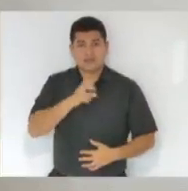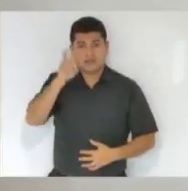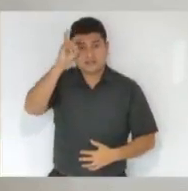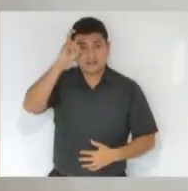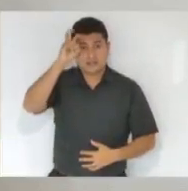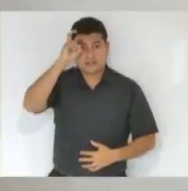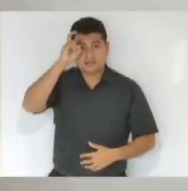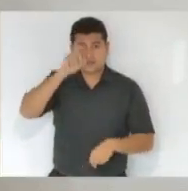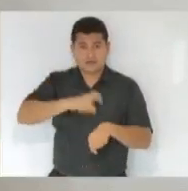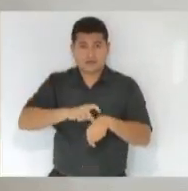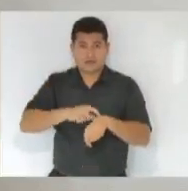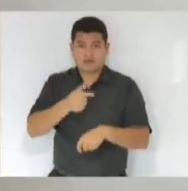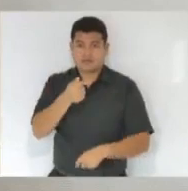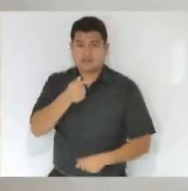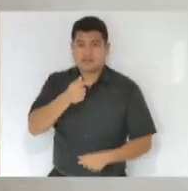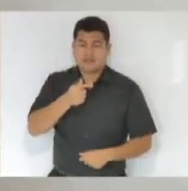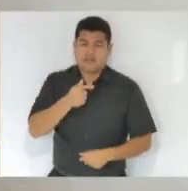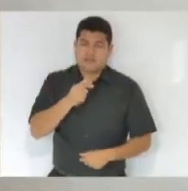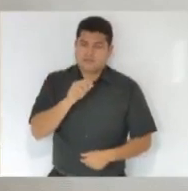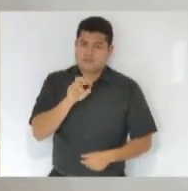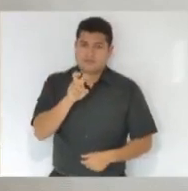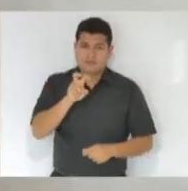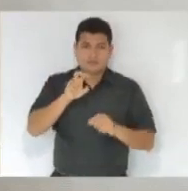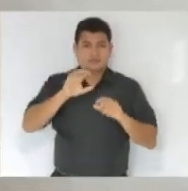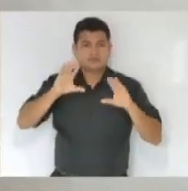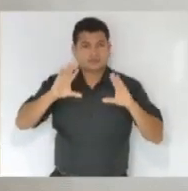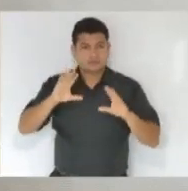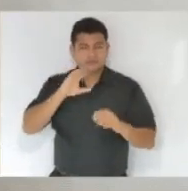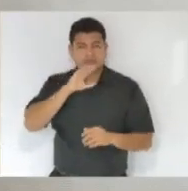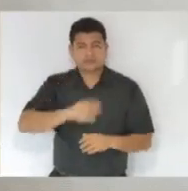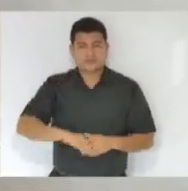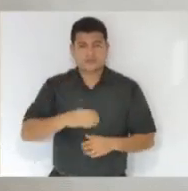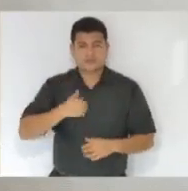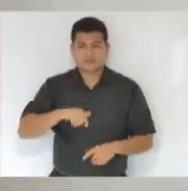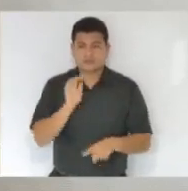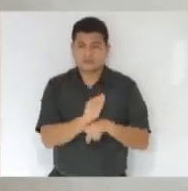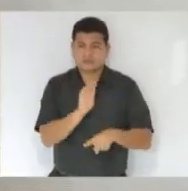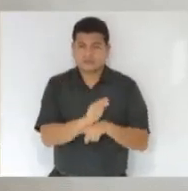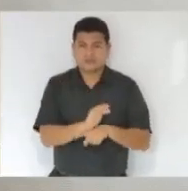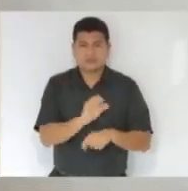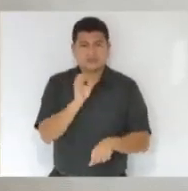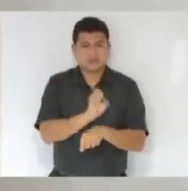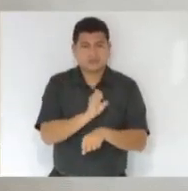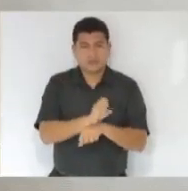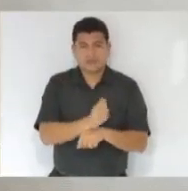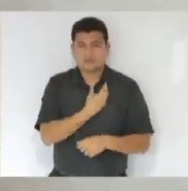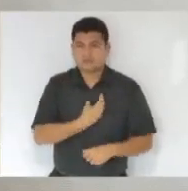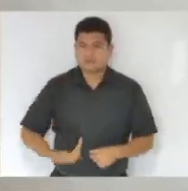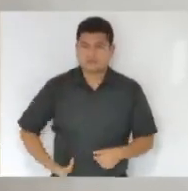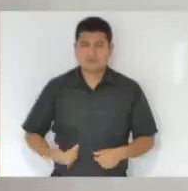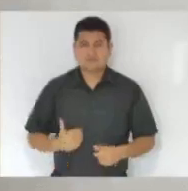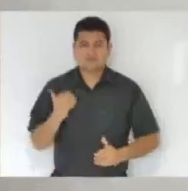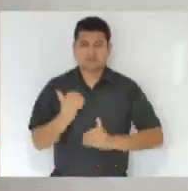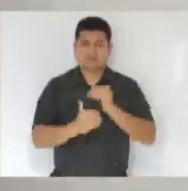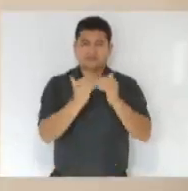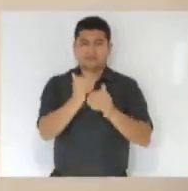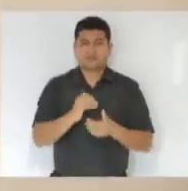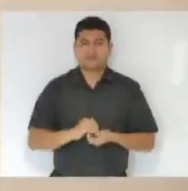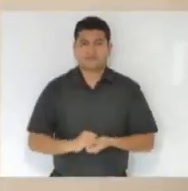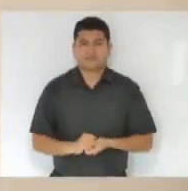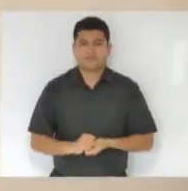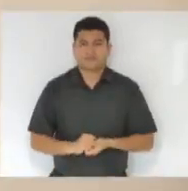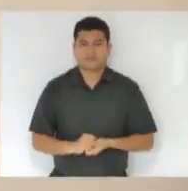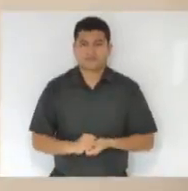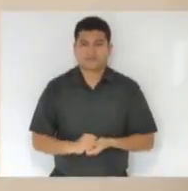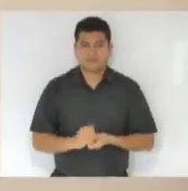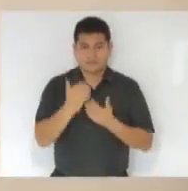possamos cuidar um pouco mais do nosso futuro e do Estado que nós queremos daqui a 10, 20, 30 anos. Muito obrigado. Obrigado, senhor